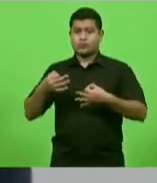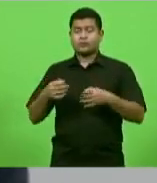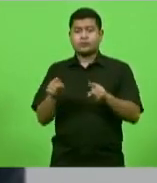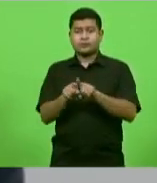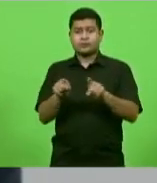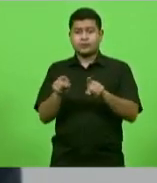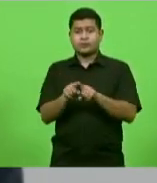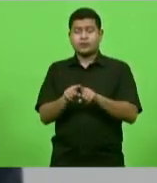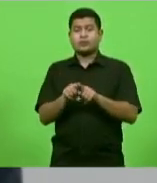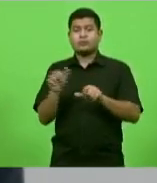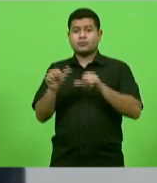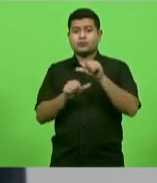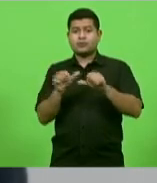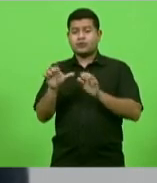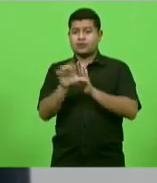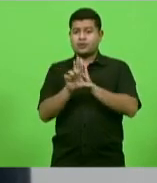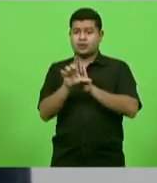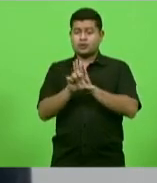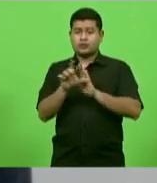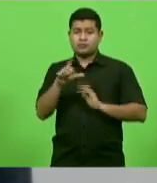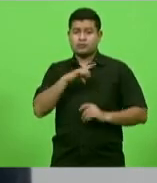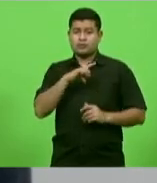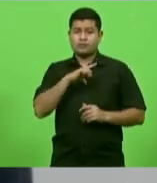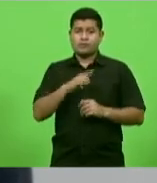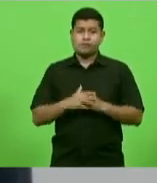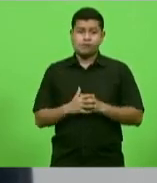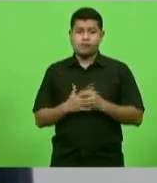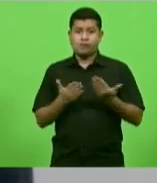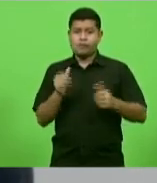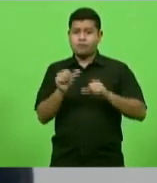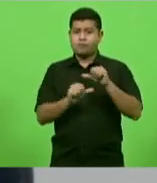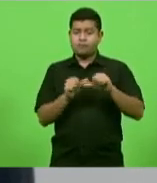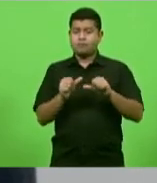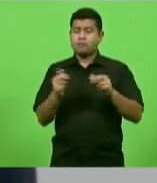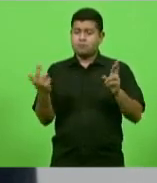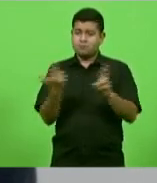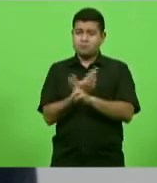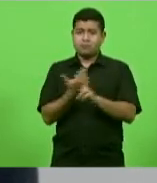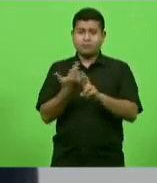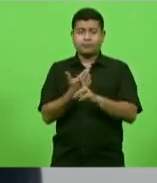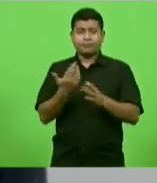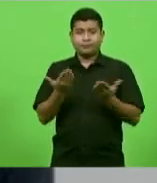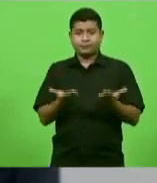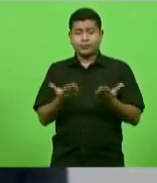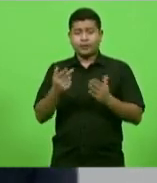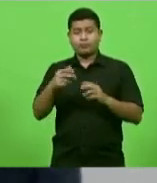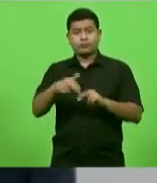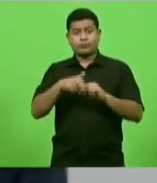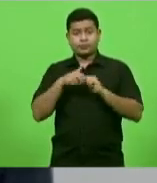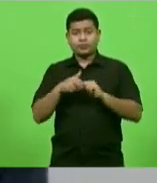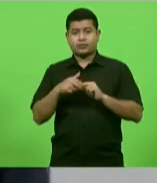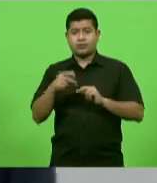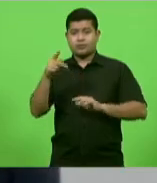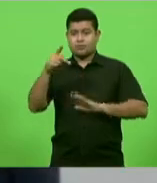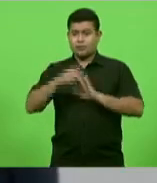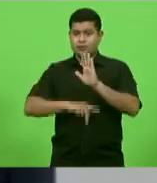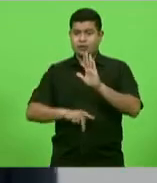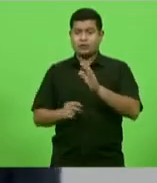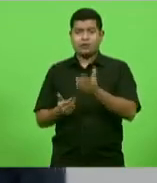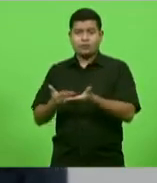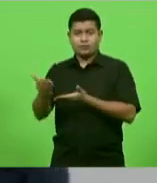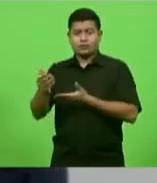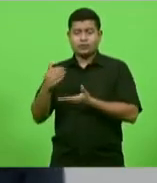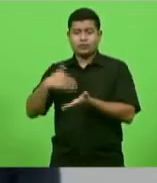inclusive, alteração de legislação. Uma modificação redacional. Portanto, o projeto nasceu na Secretaria de